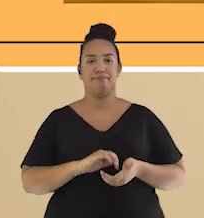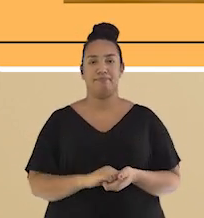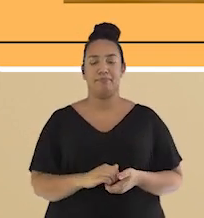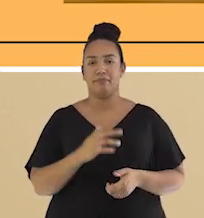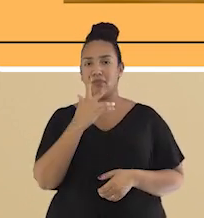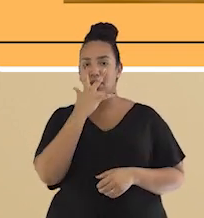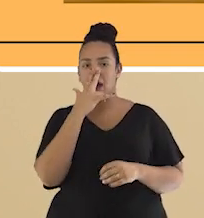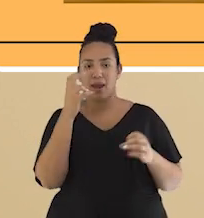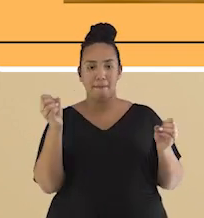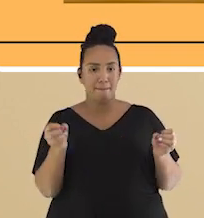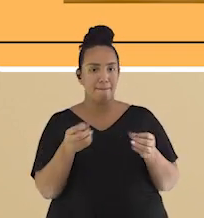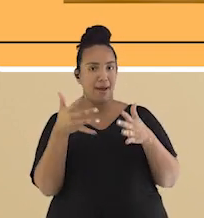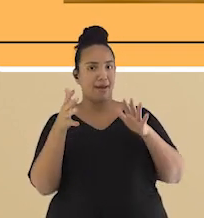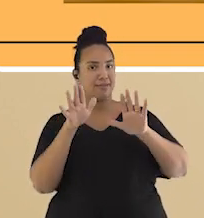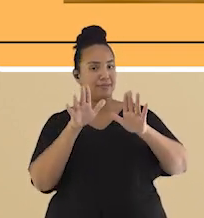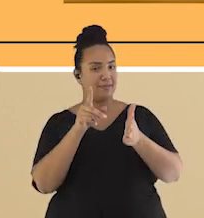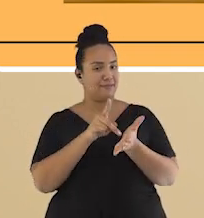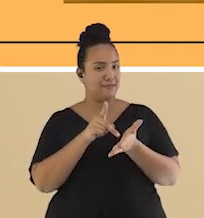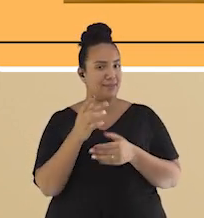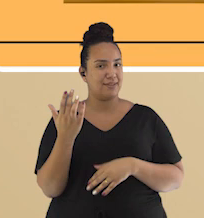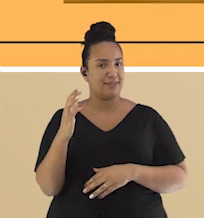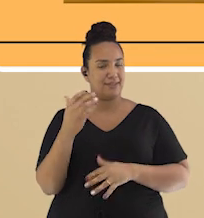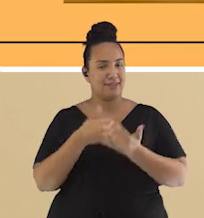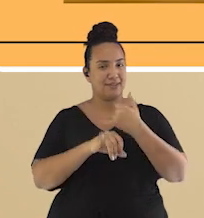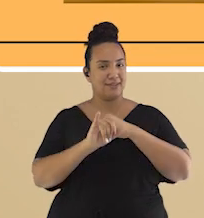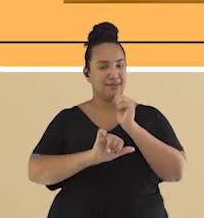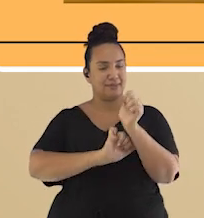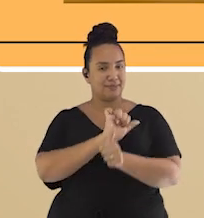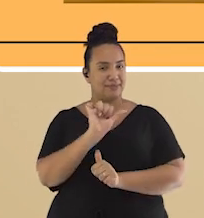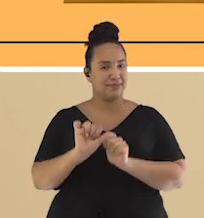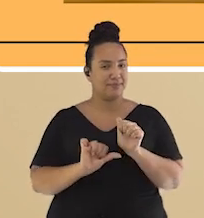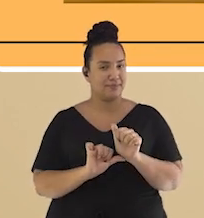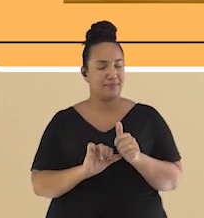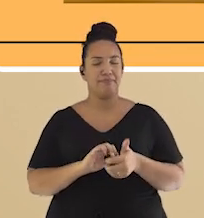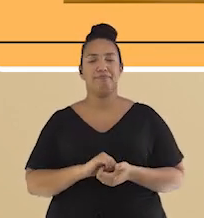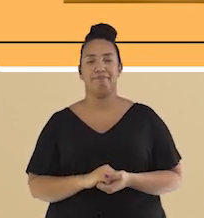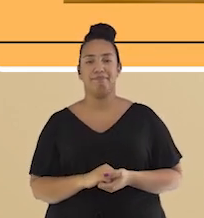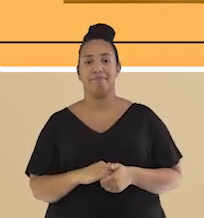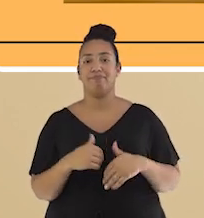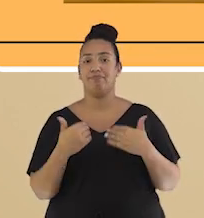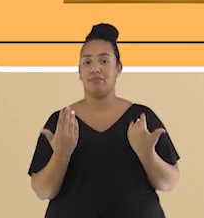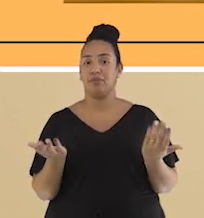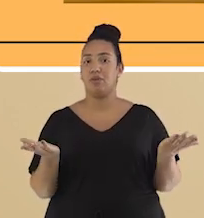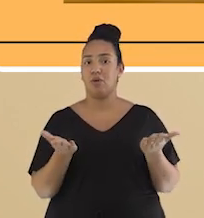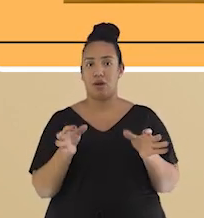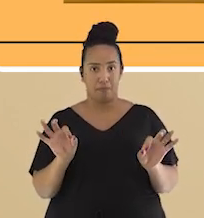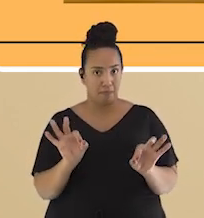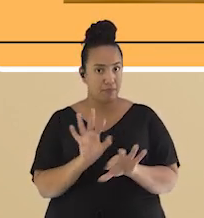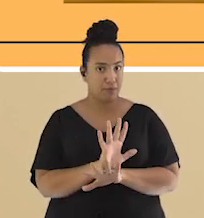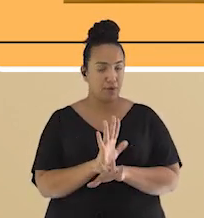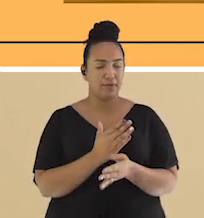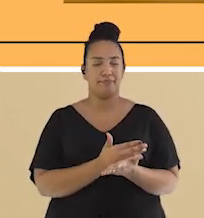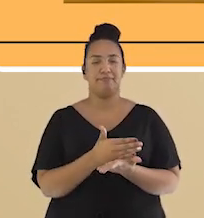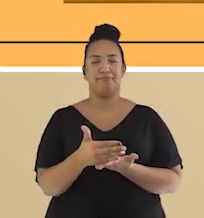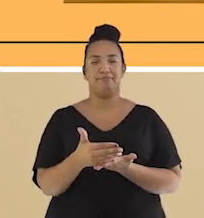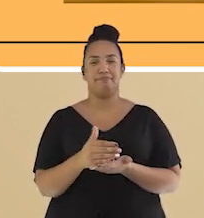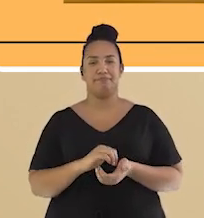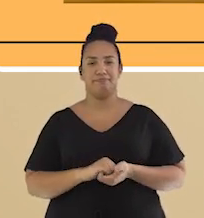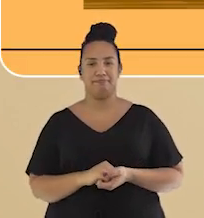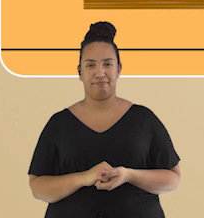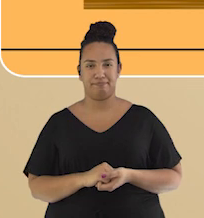Parece mágica, mas é ciência. Transformações químicas. Agora, se estiverem prontos, vamos